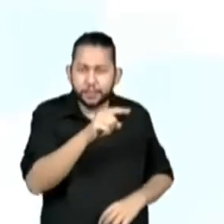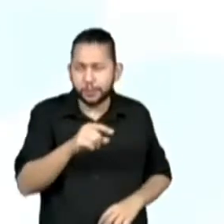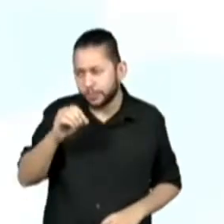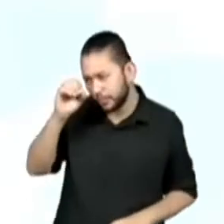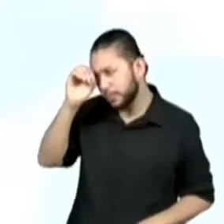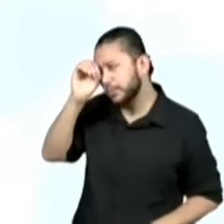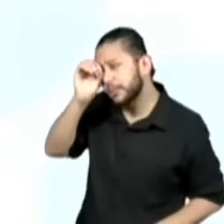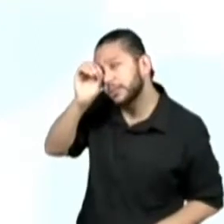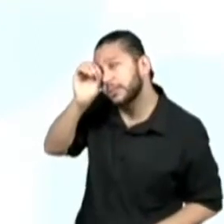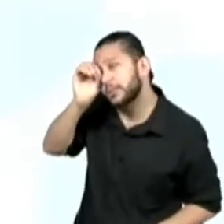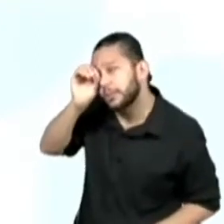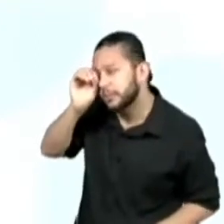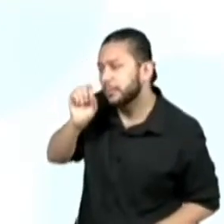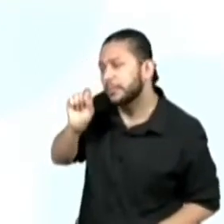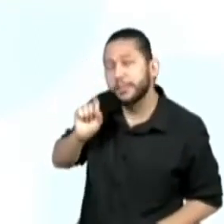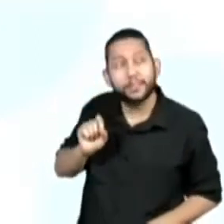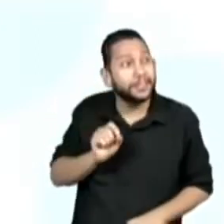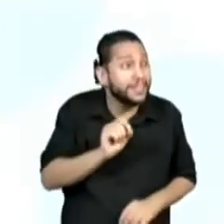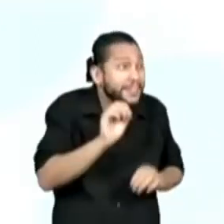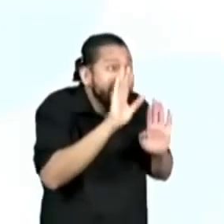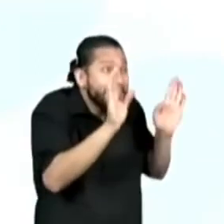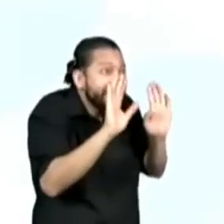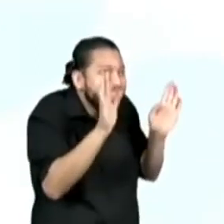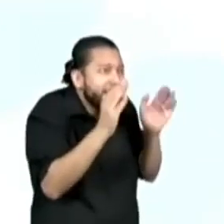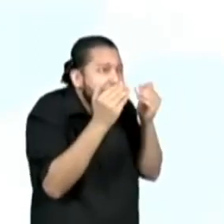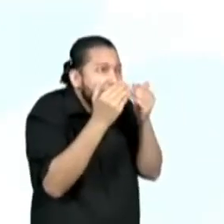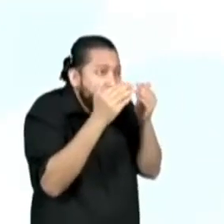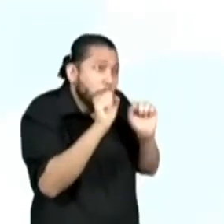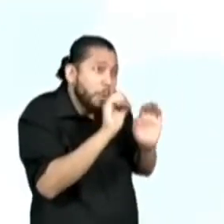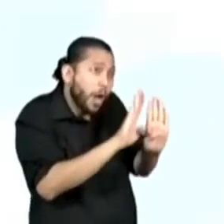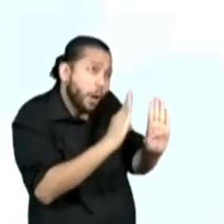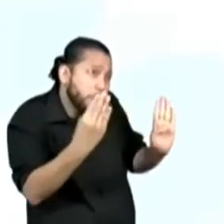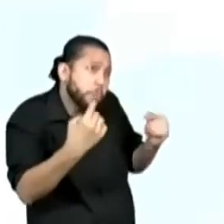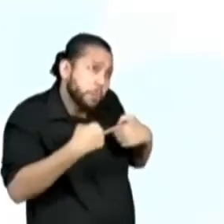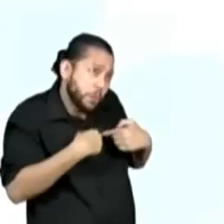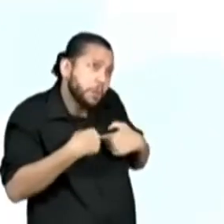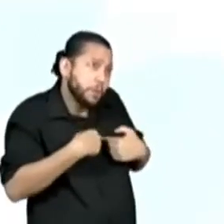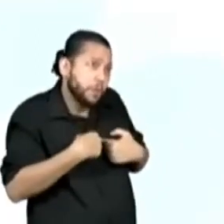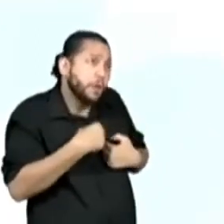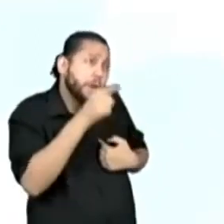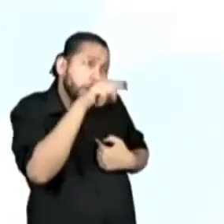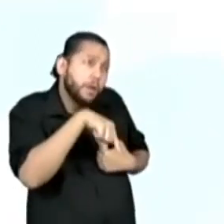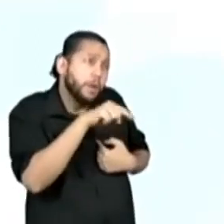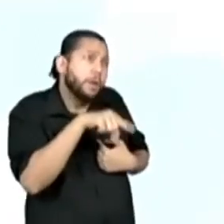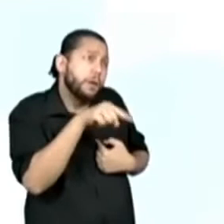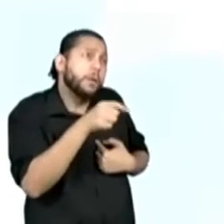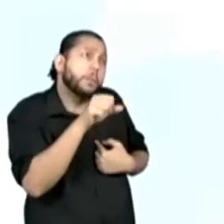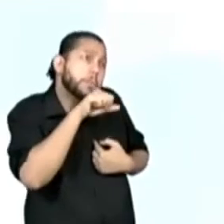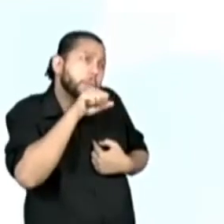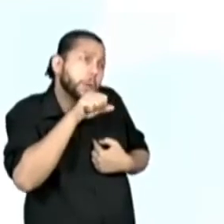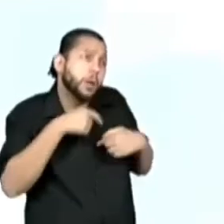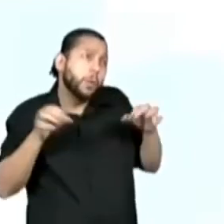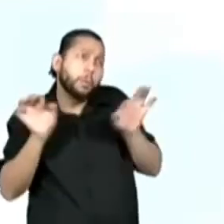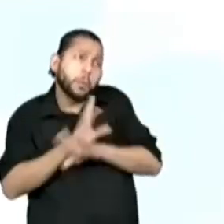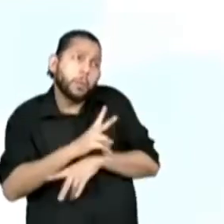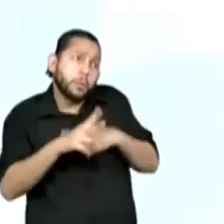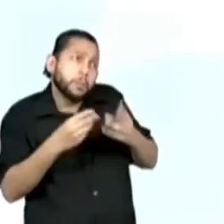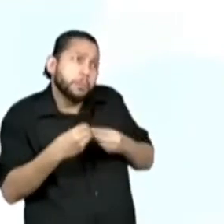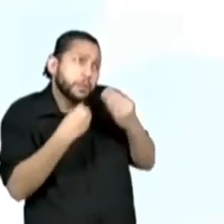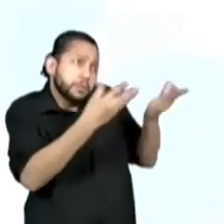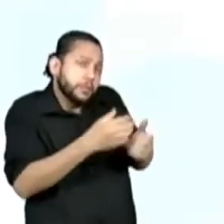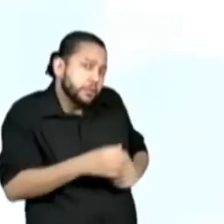Mas os cabritinhos perceberam pela voz rouca que era o lobo. Olha aqui,